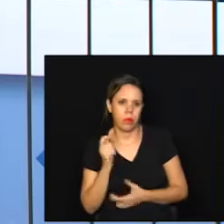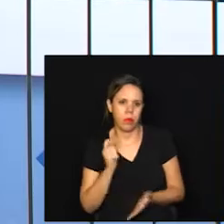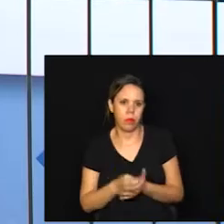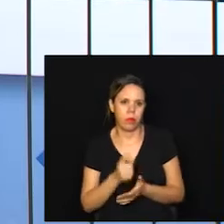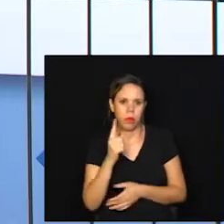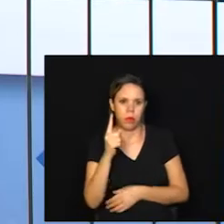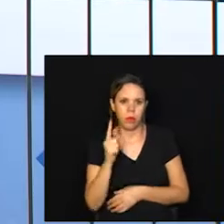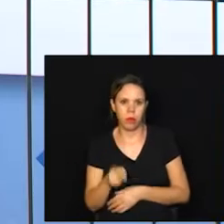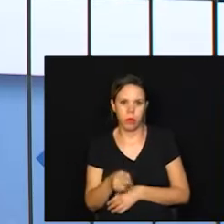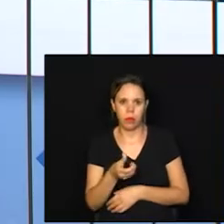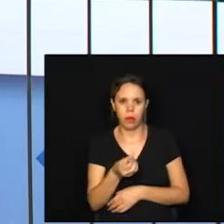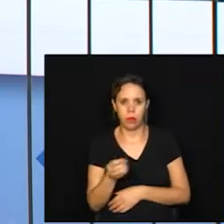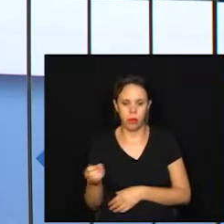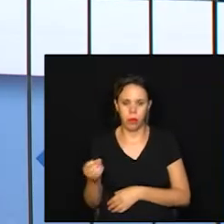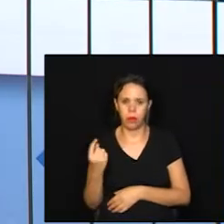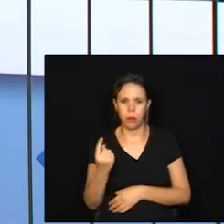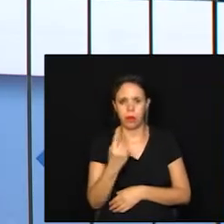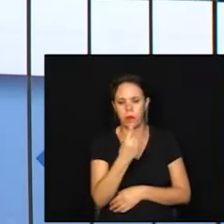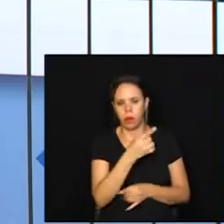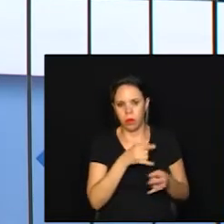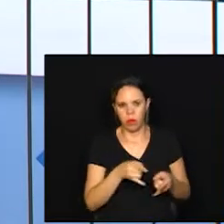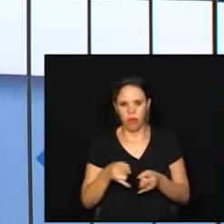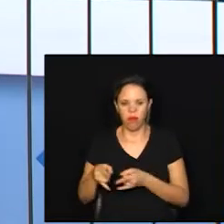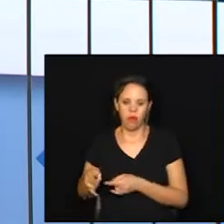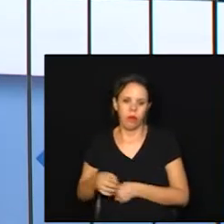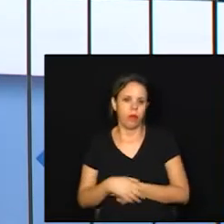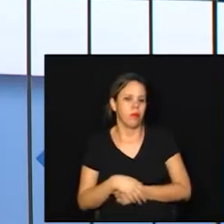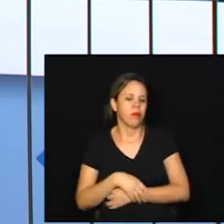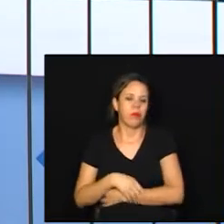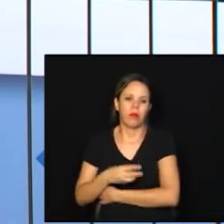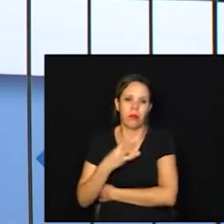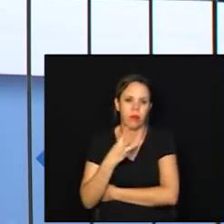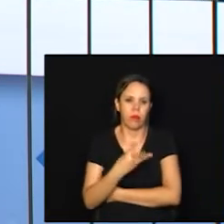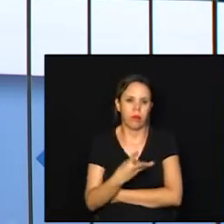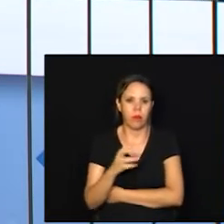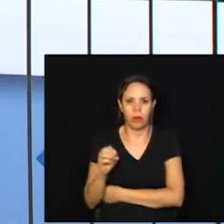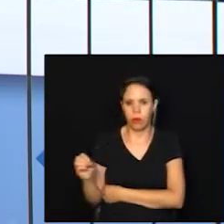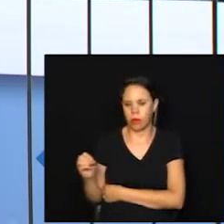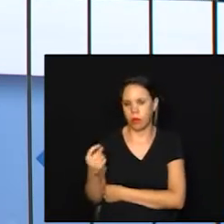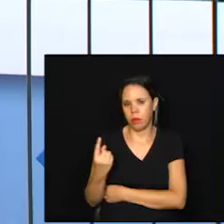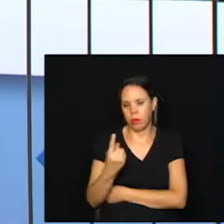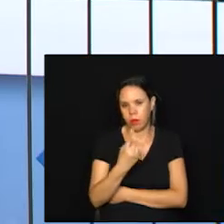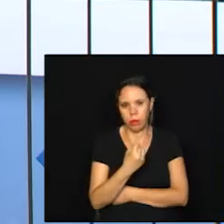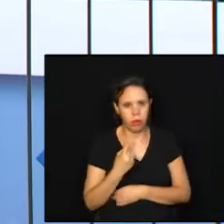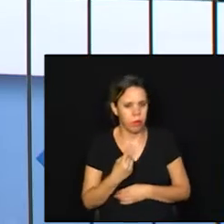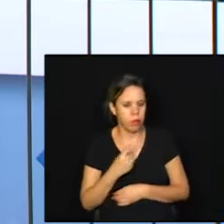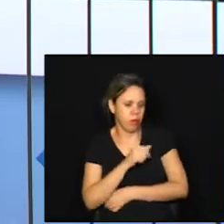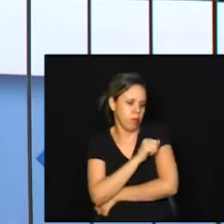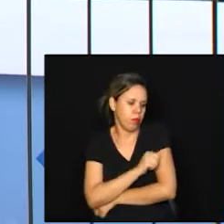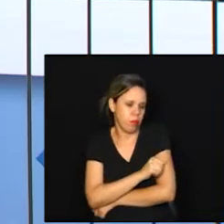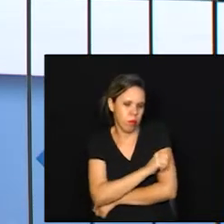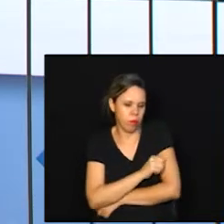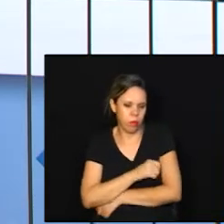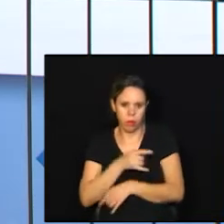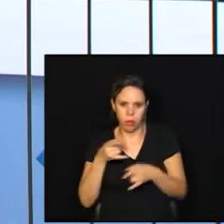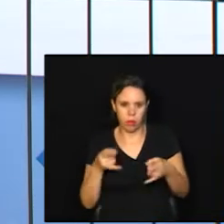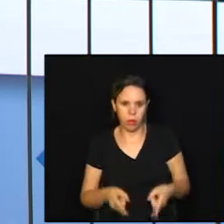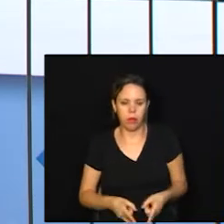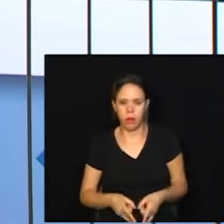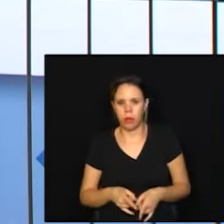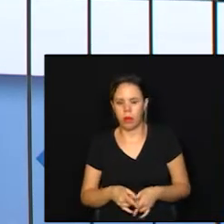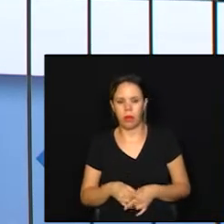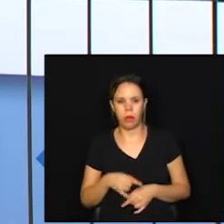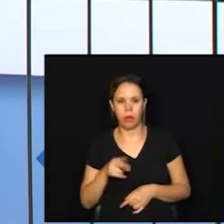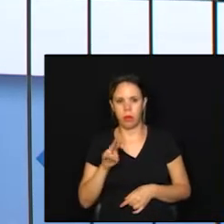R$ 1.600 para cada leito e R$ 300, no caso, para as enfermarias. Um leito de